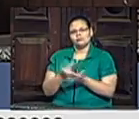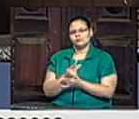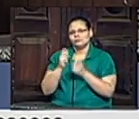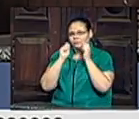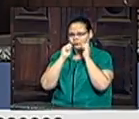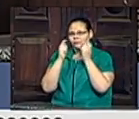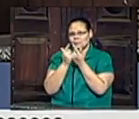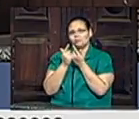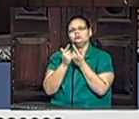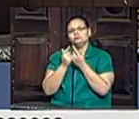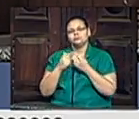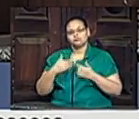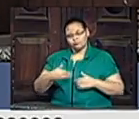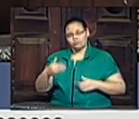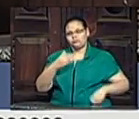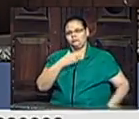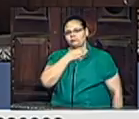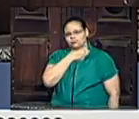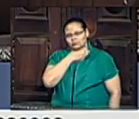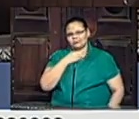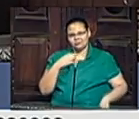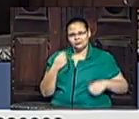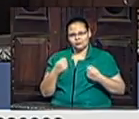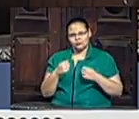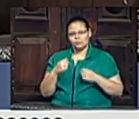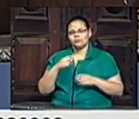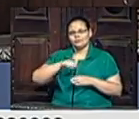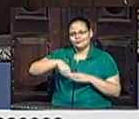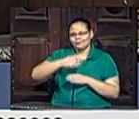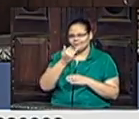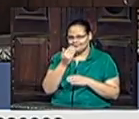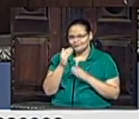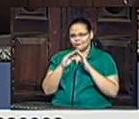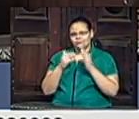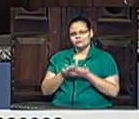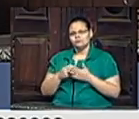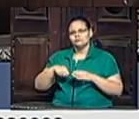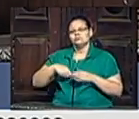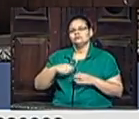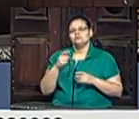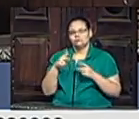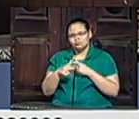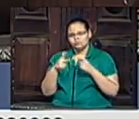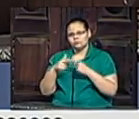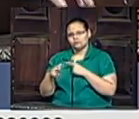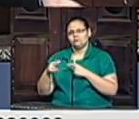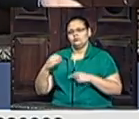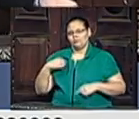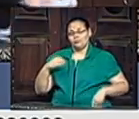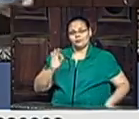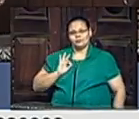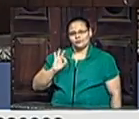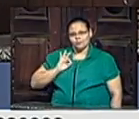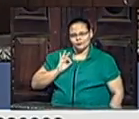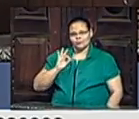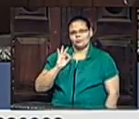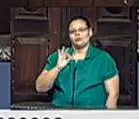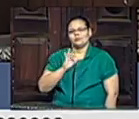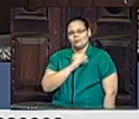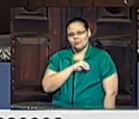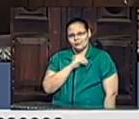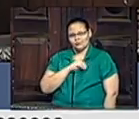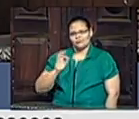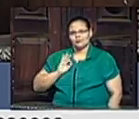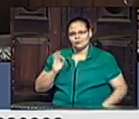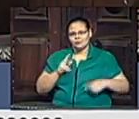Legislativa. No meio dessa crise, querendo cortar triênio, querendo cortar salário de policial, pressionar deputado para não fazer a investigação que